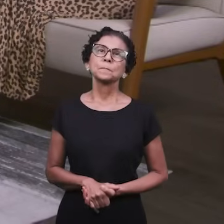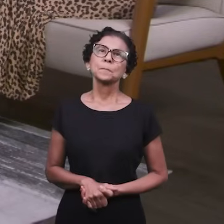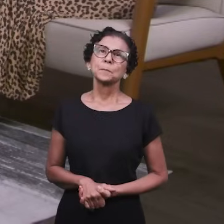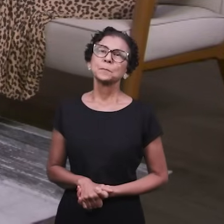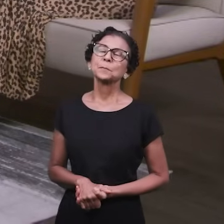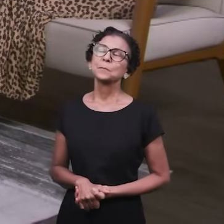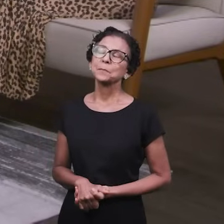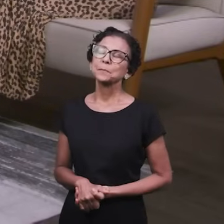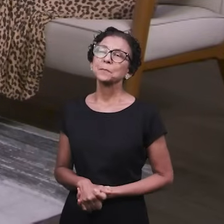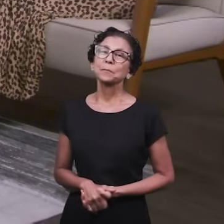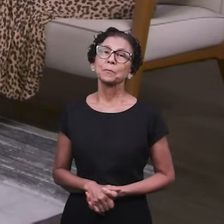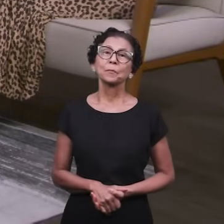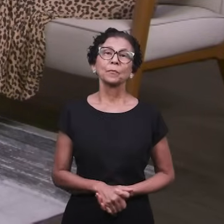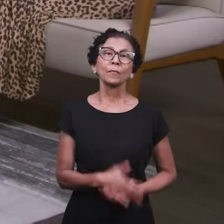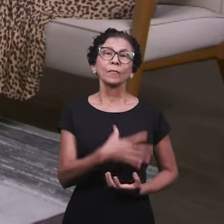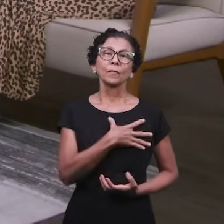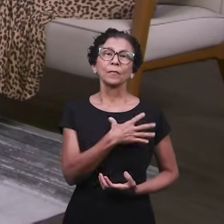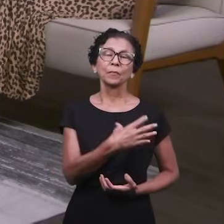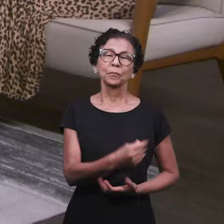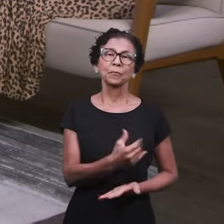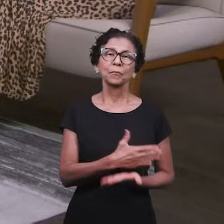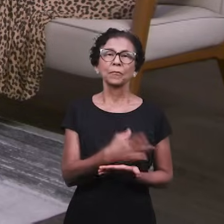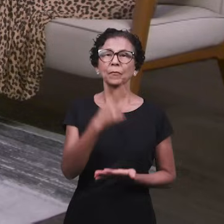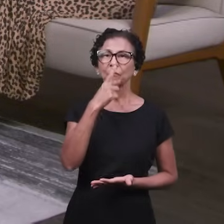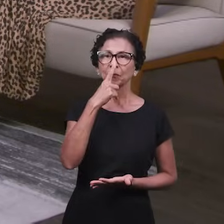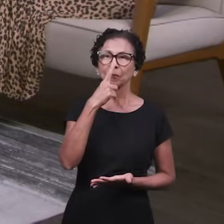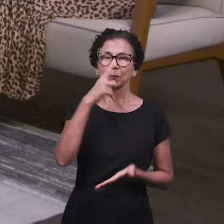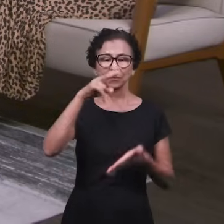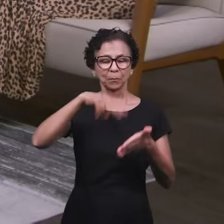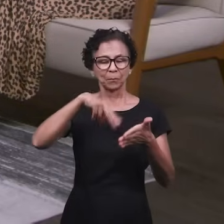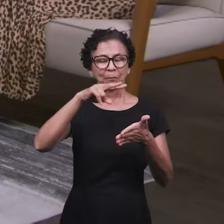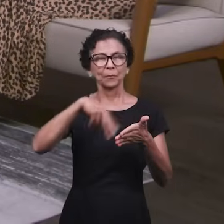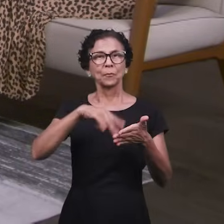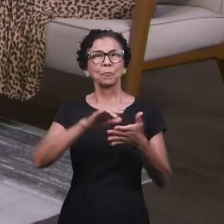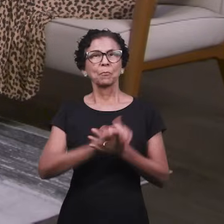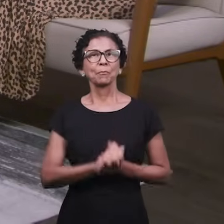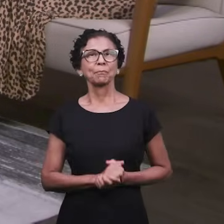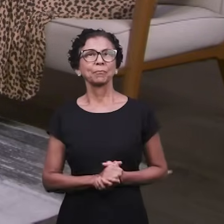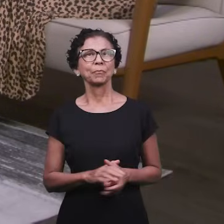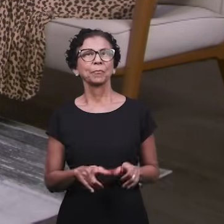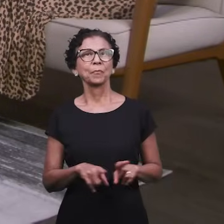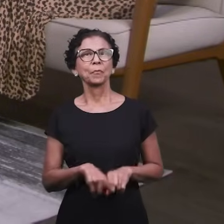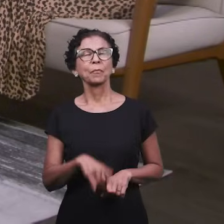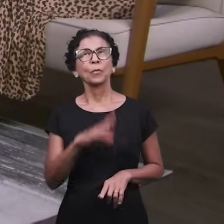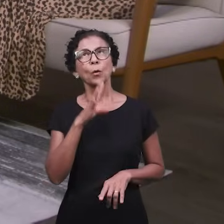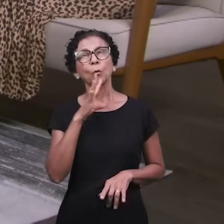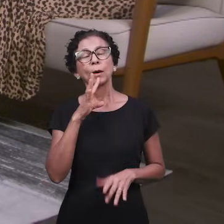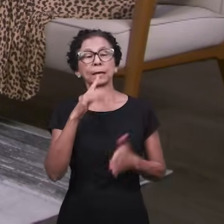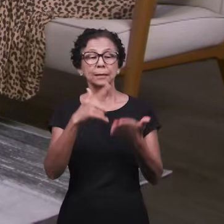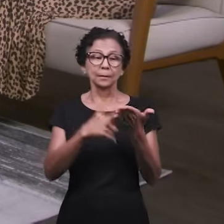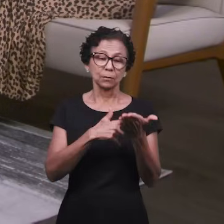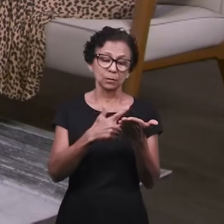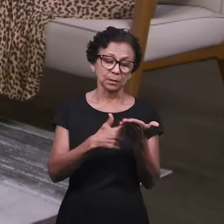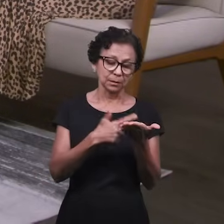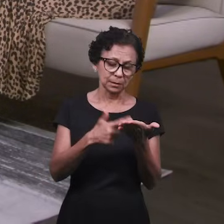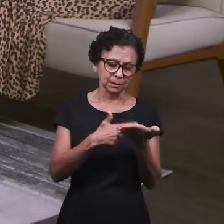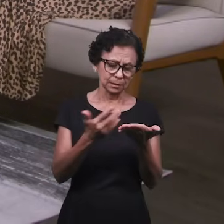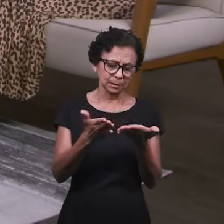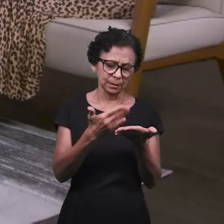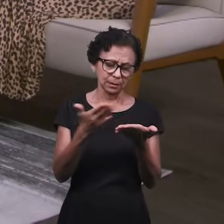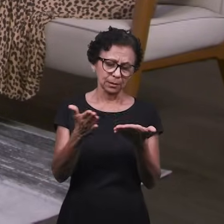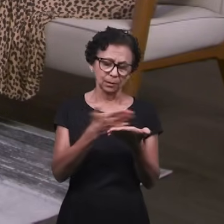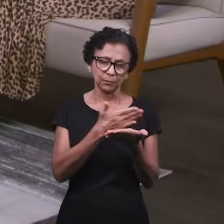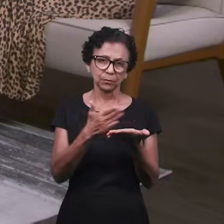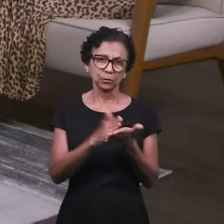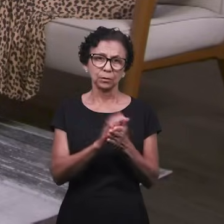mas para que ela comece a ter intimidade com a palavra. Conheça os livros, conheça aonde estão